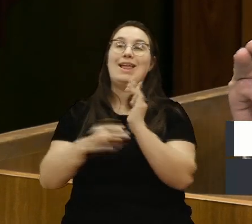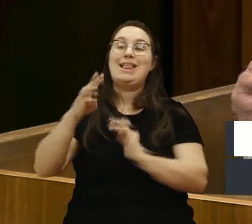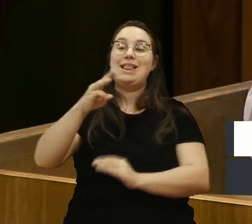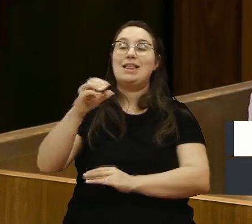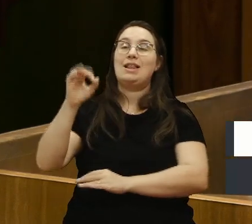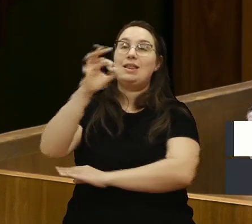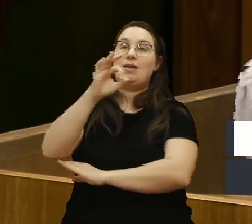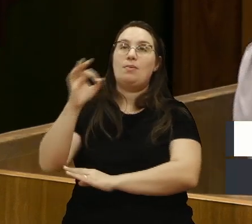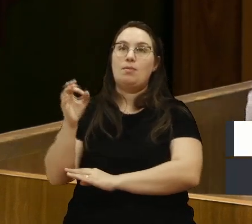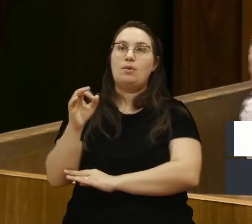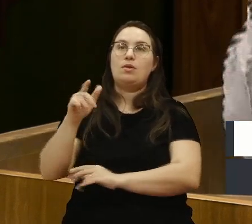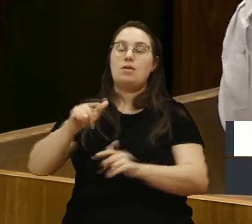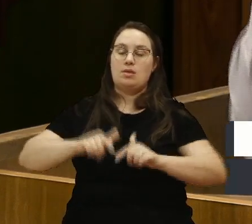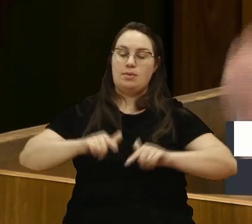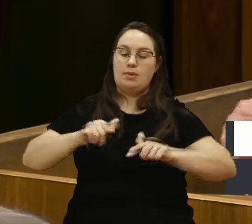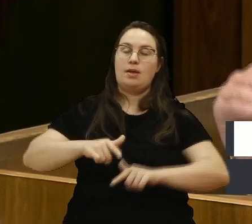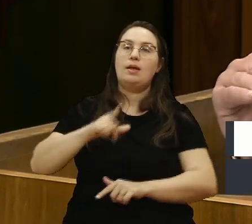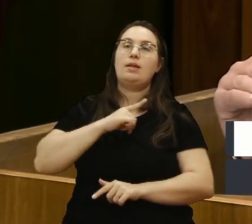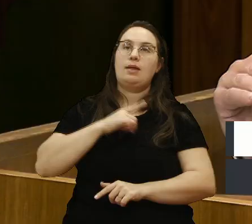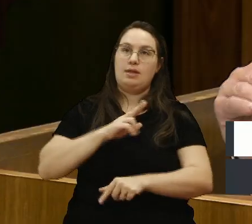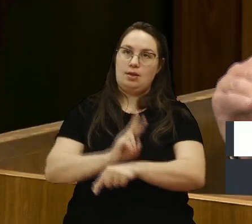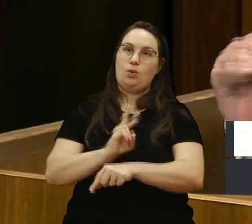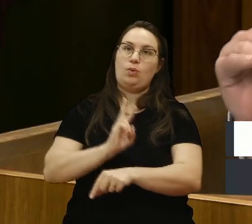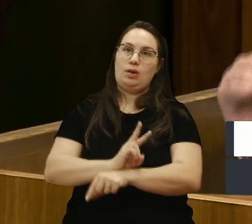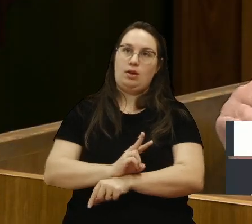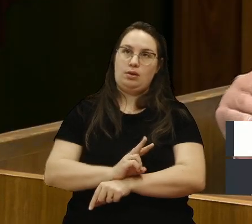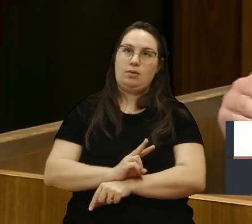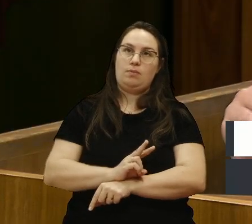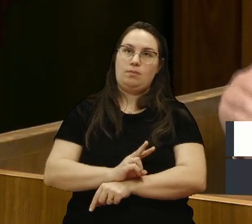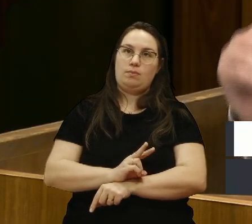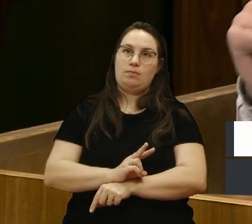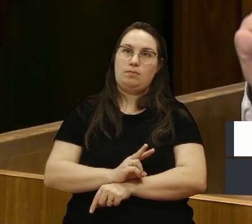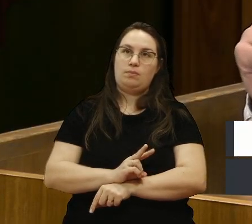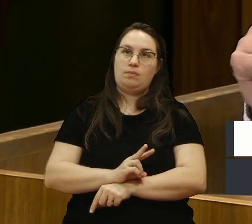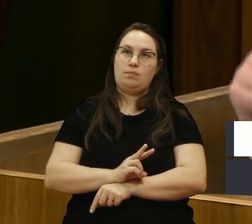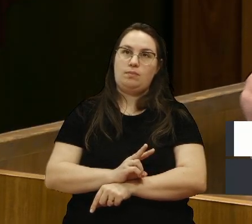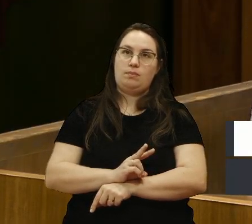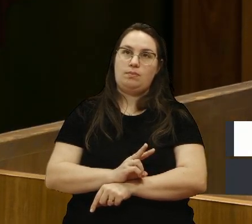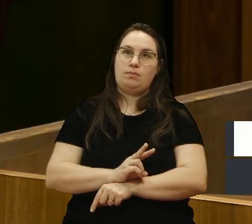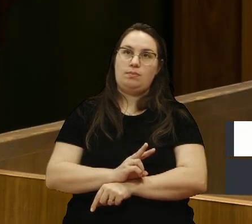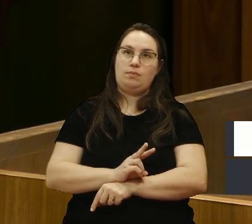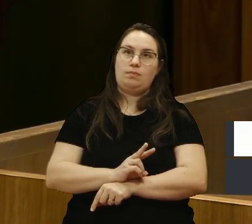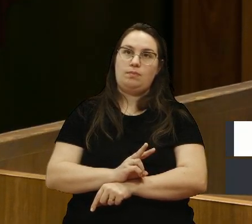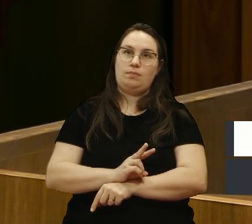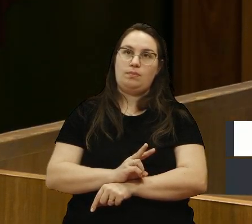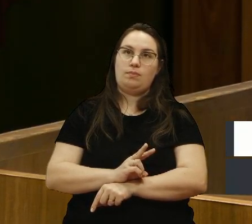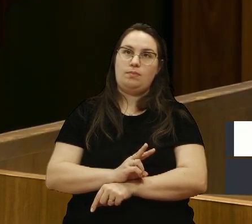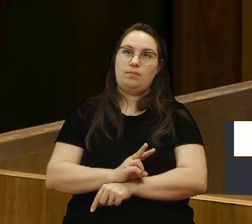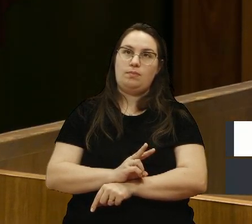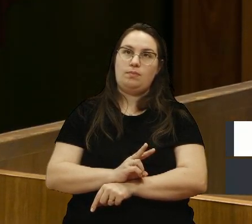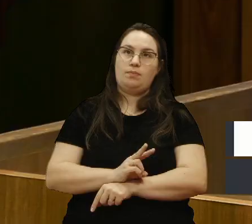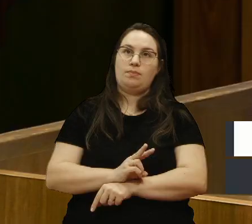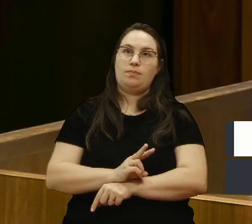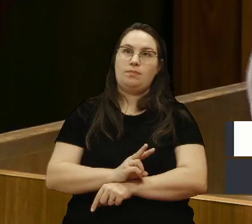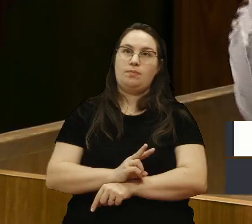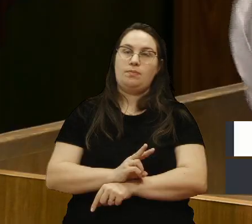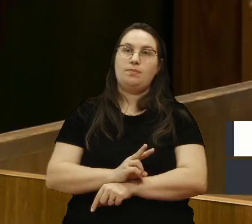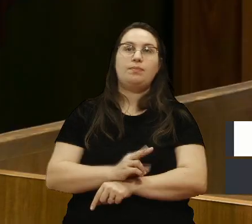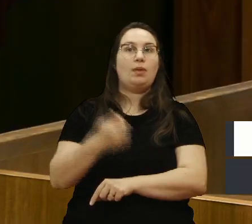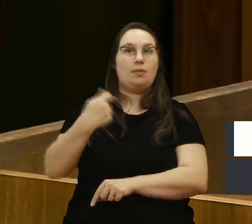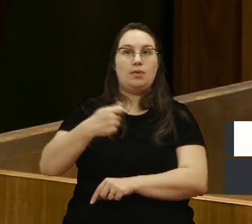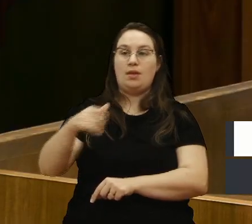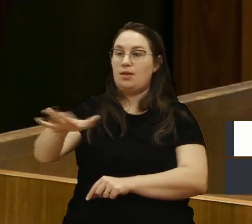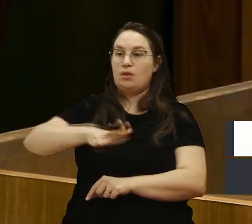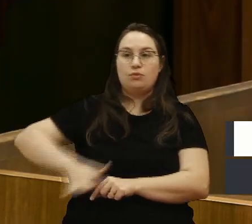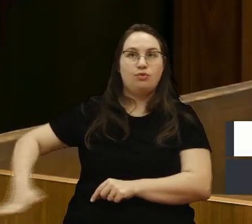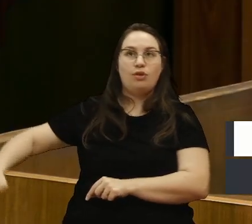30% da tua área tem que ser preservada. tem que ser preservada. Não, mas isso deveria ser no